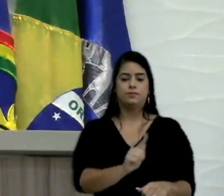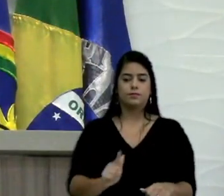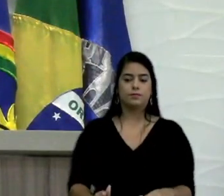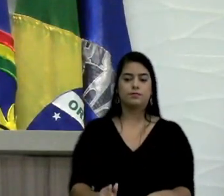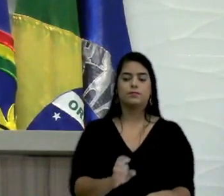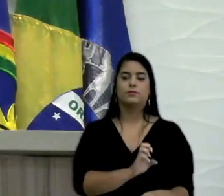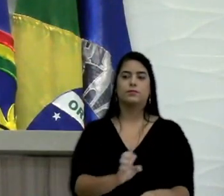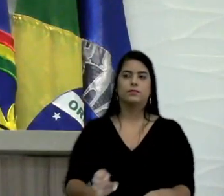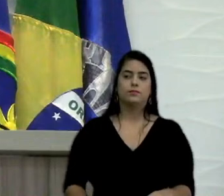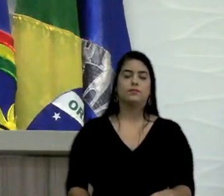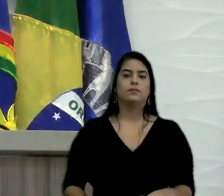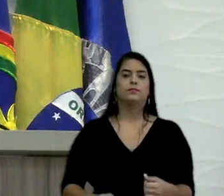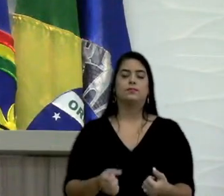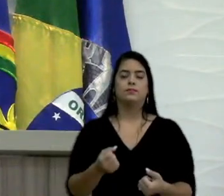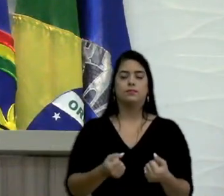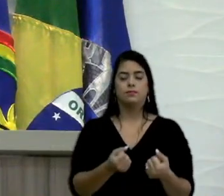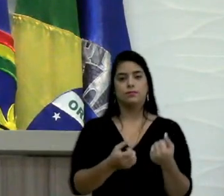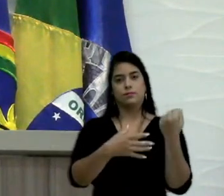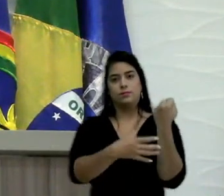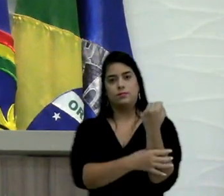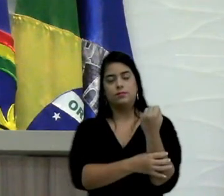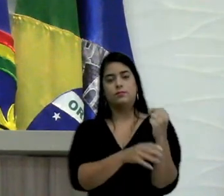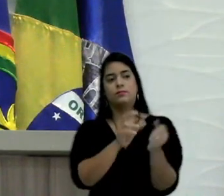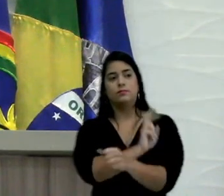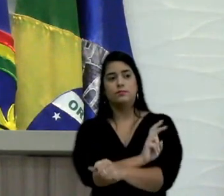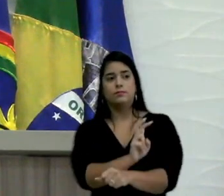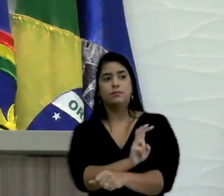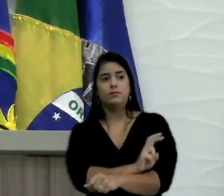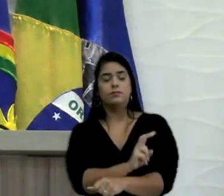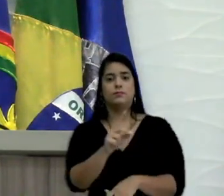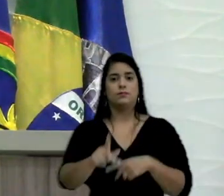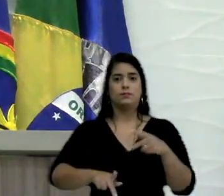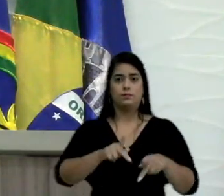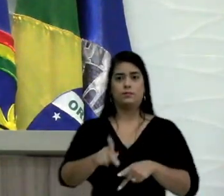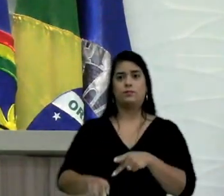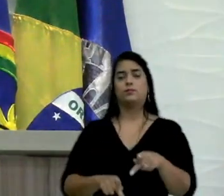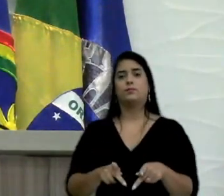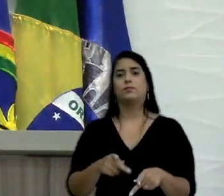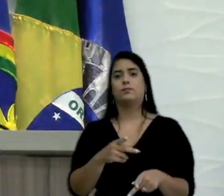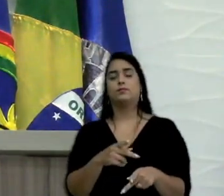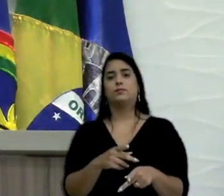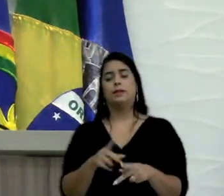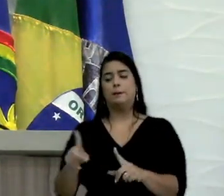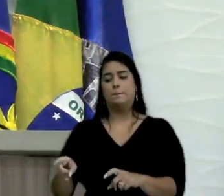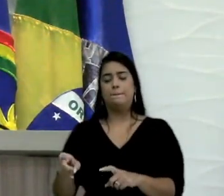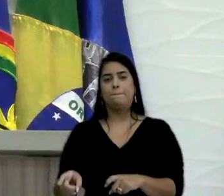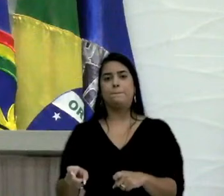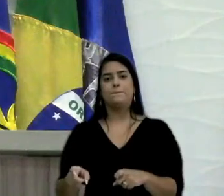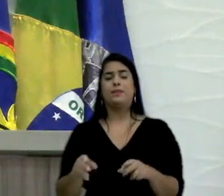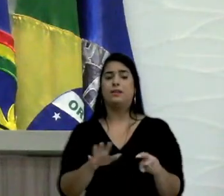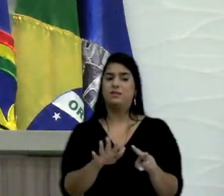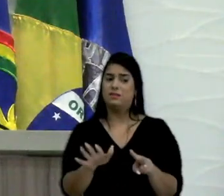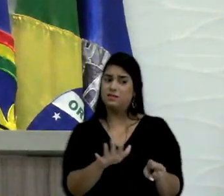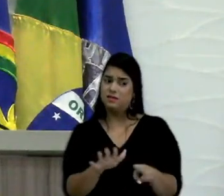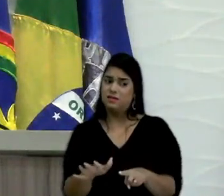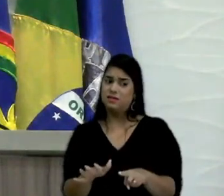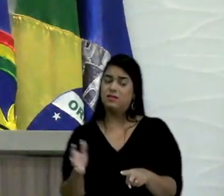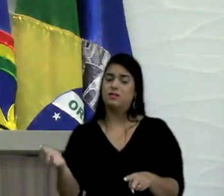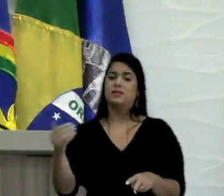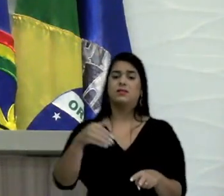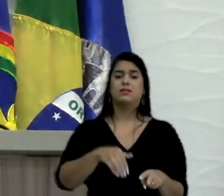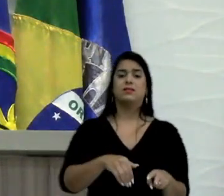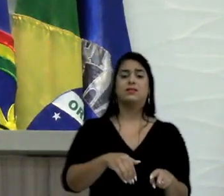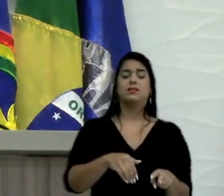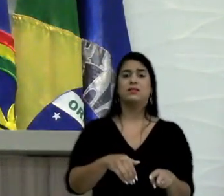também para dar segurança a população do suite da zona rural é que nem você disse caba semana aqui Clei vem um cabo no caminhão com